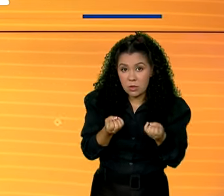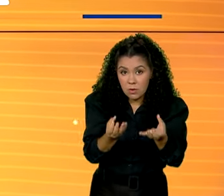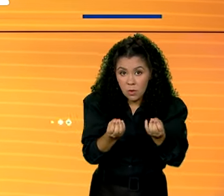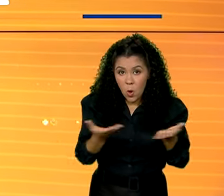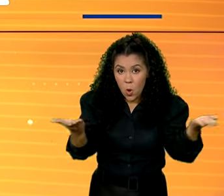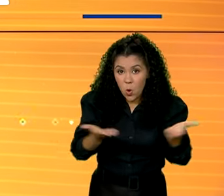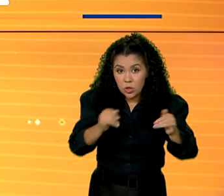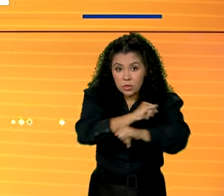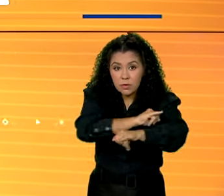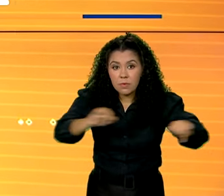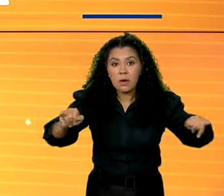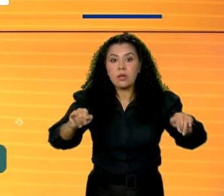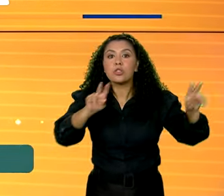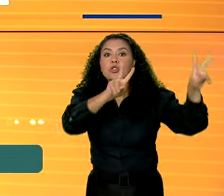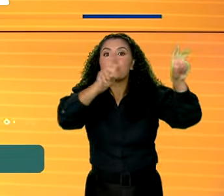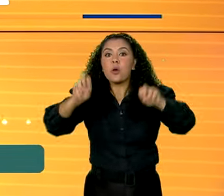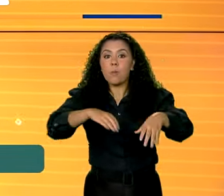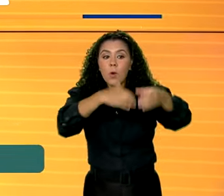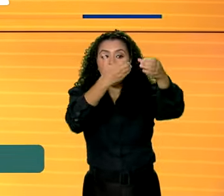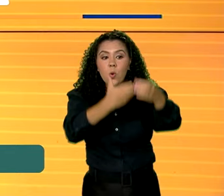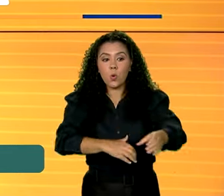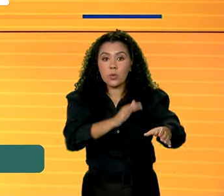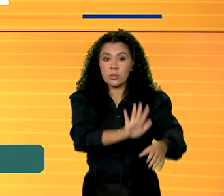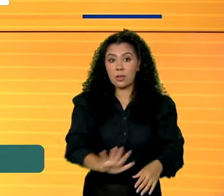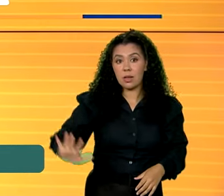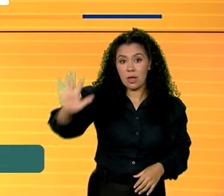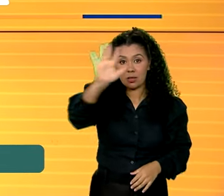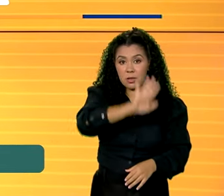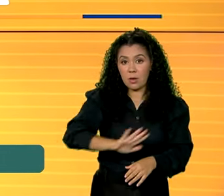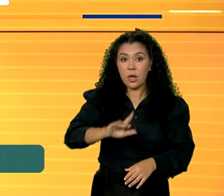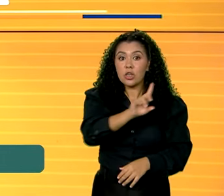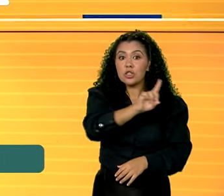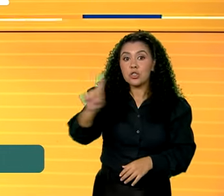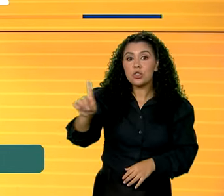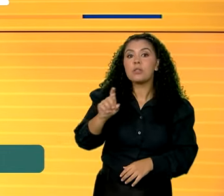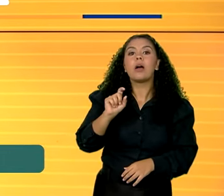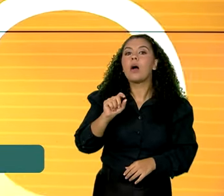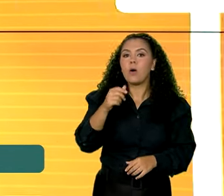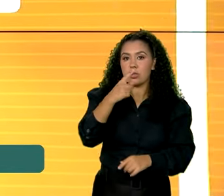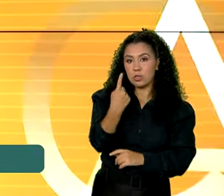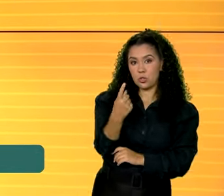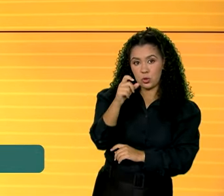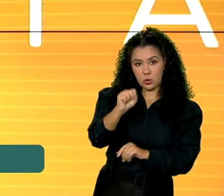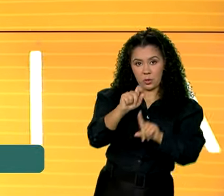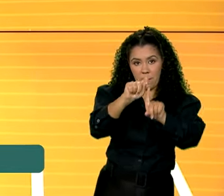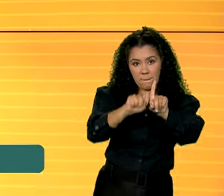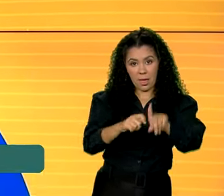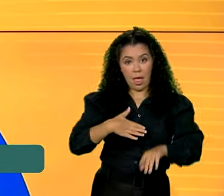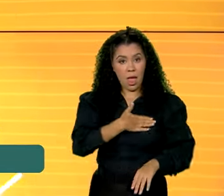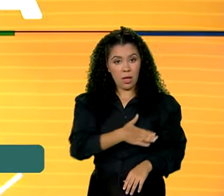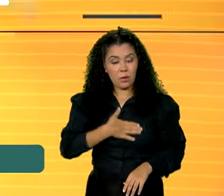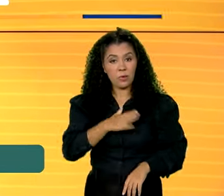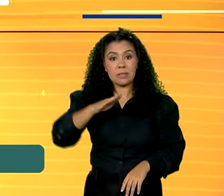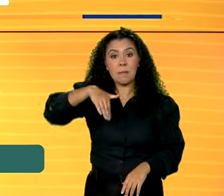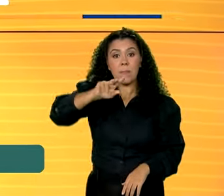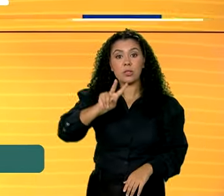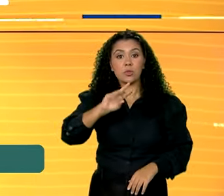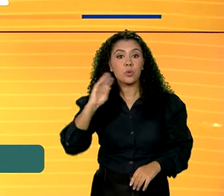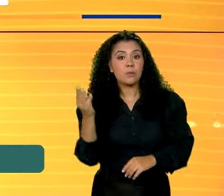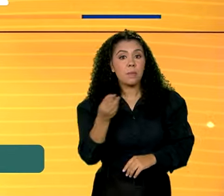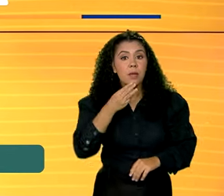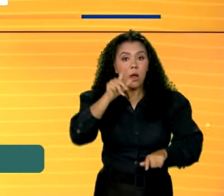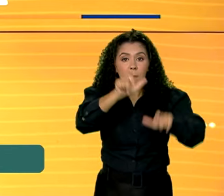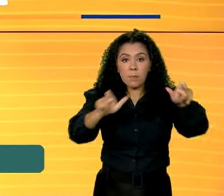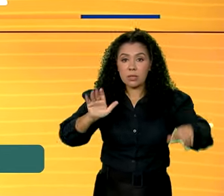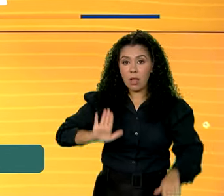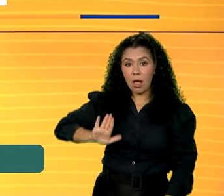a nova data do concurso público nacional unificado. A prova será em 18 de agosto. Mais de 2 milhões de